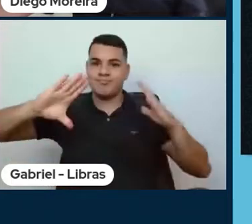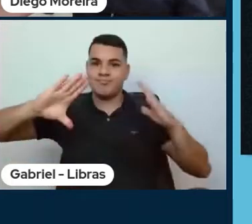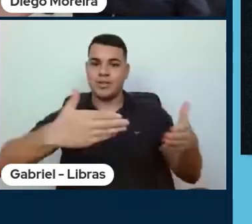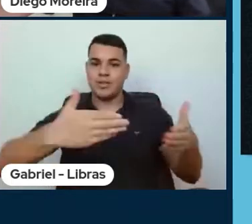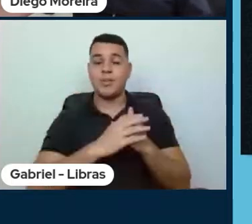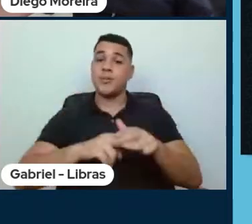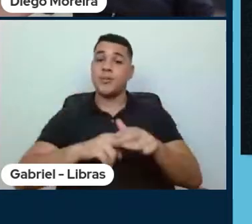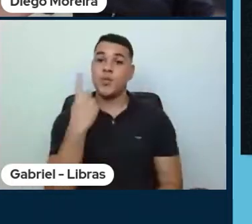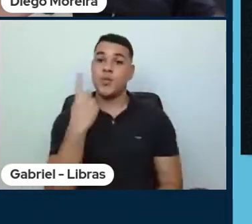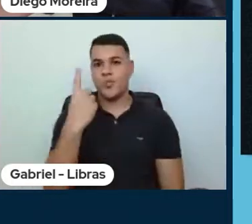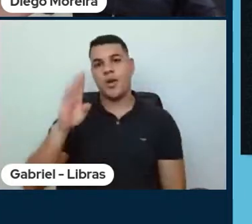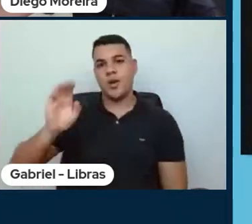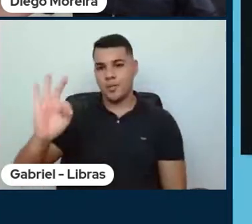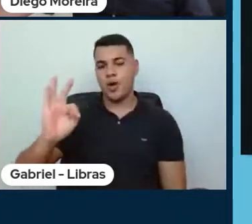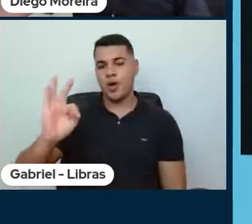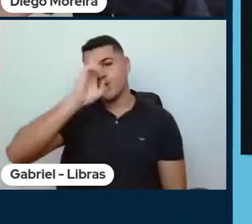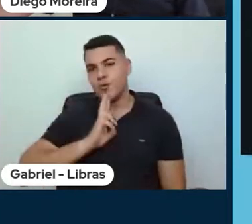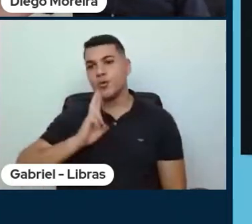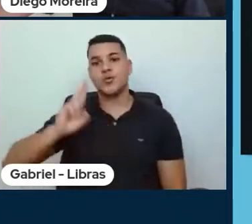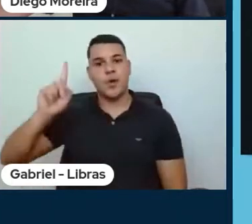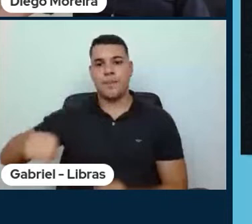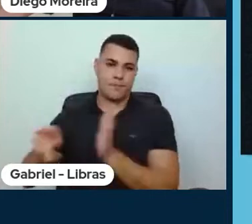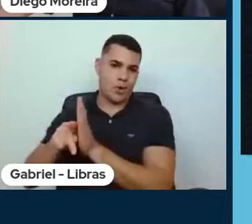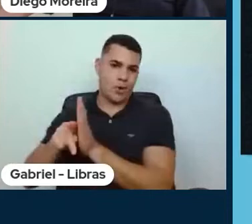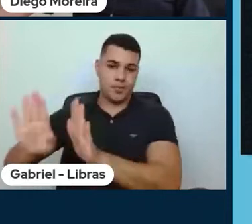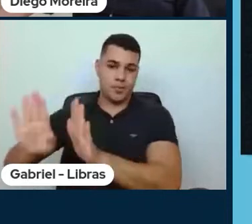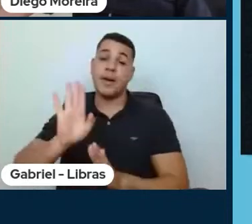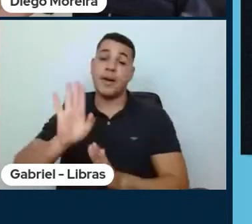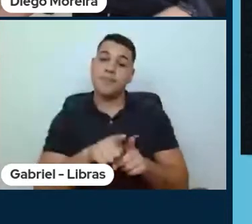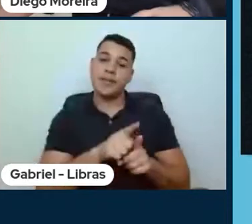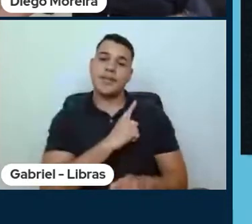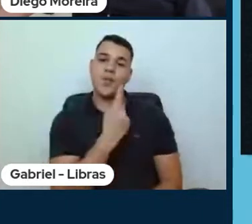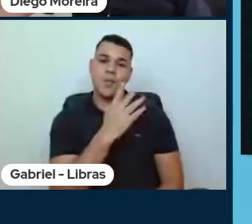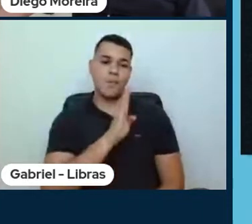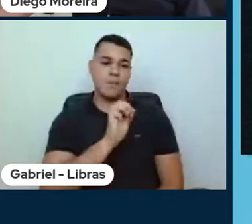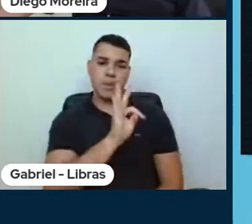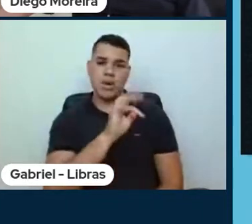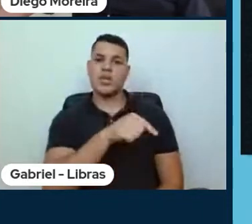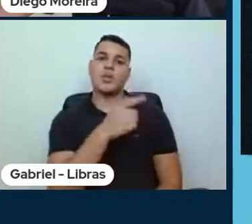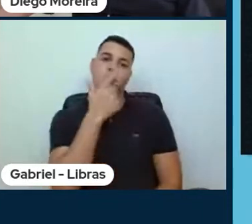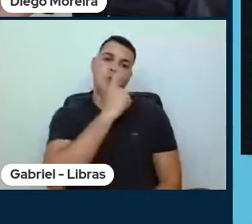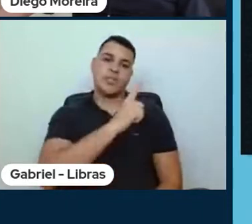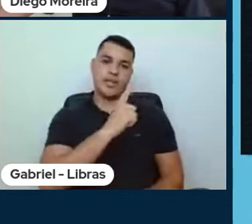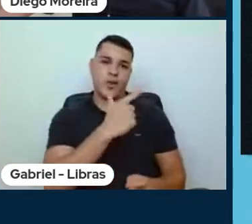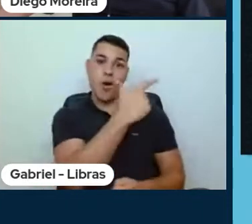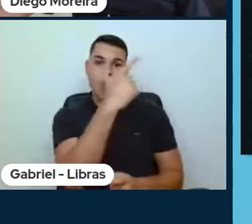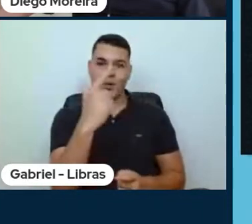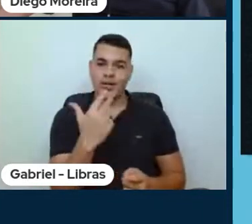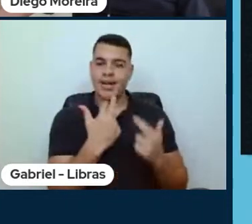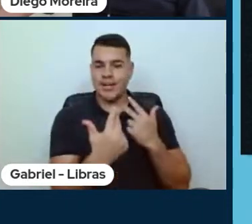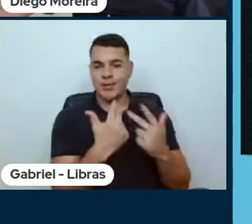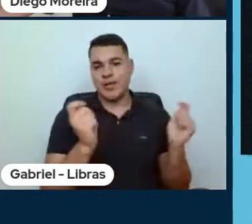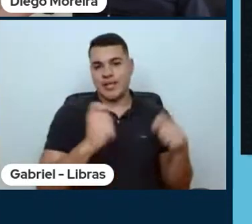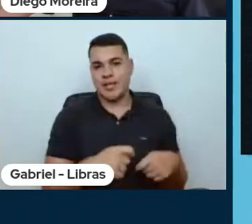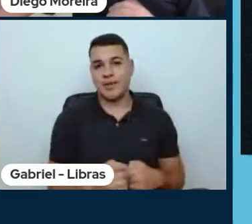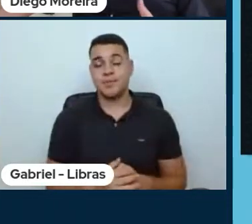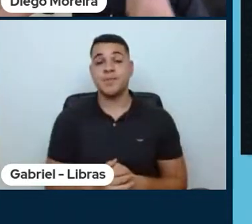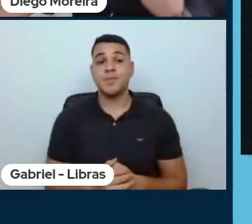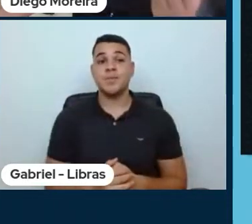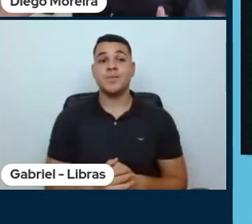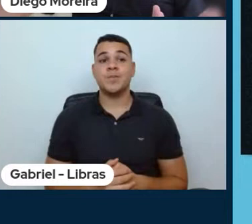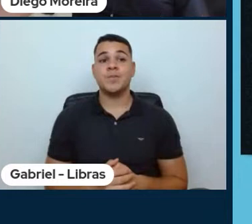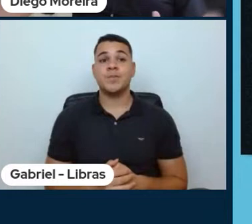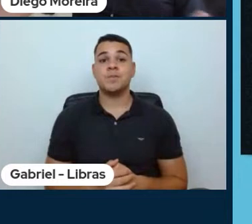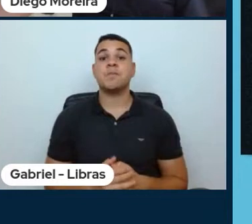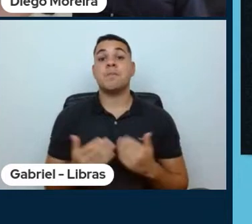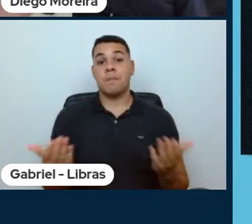falam espanhol, inglês, né, assim por diante. E aí, nesse exemplo, né, como eu deixei esse poder na